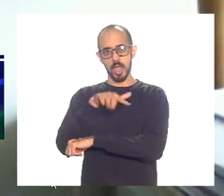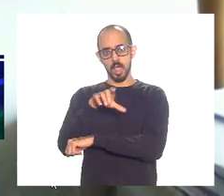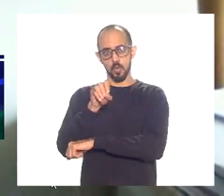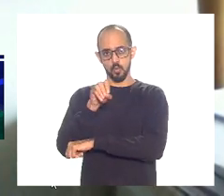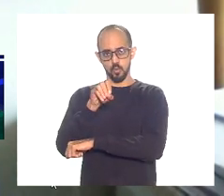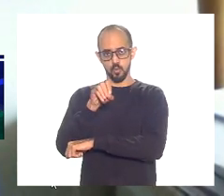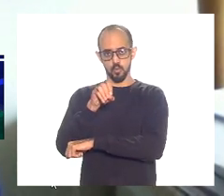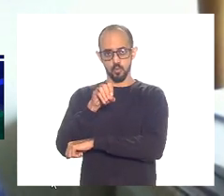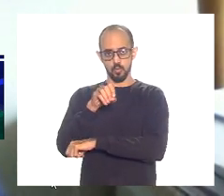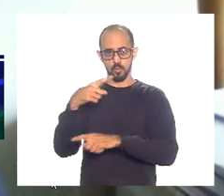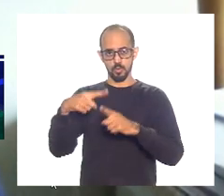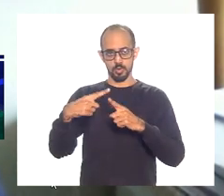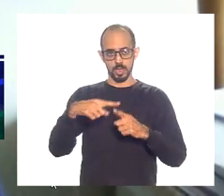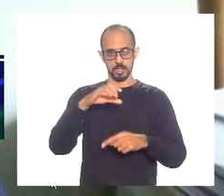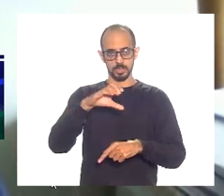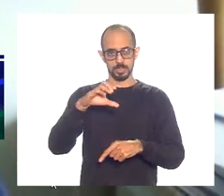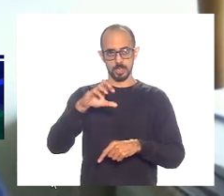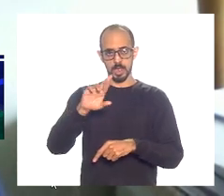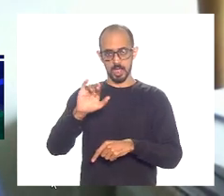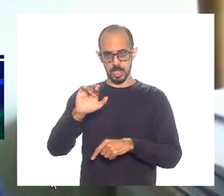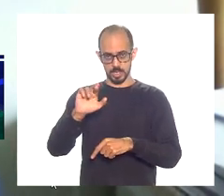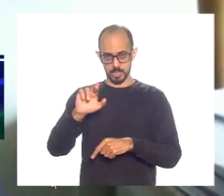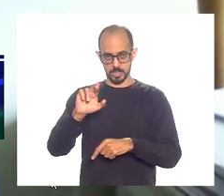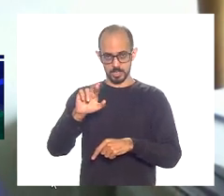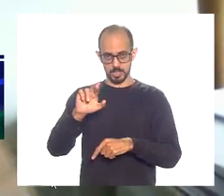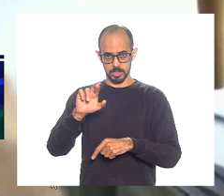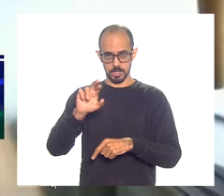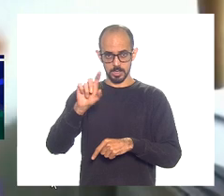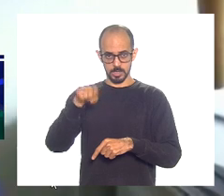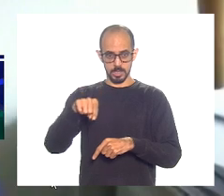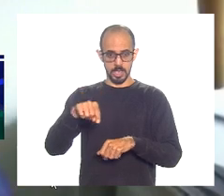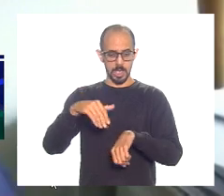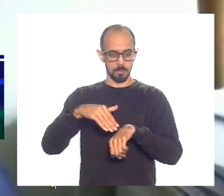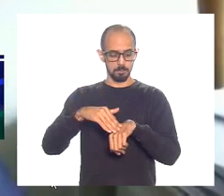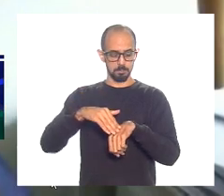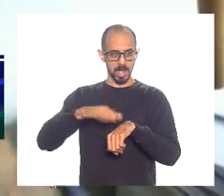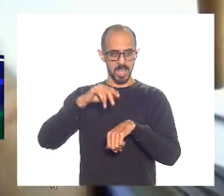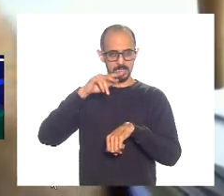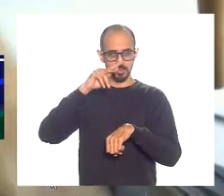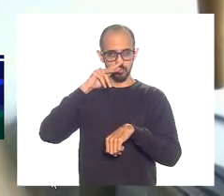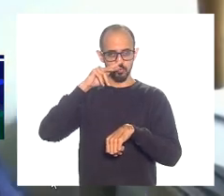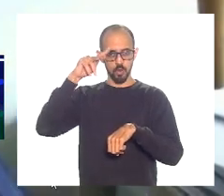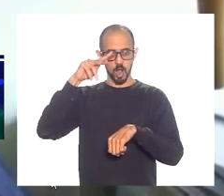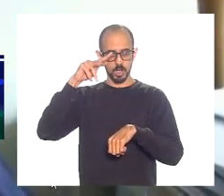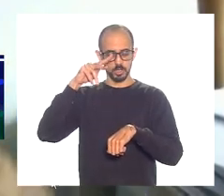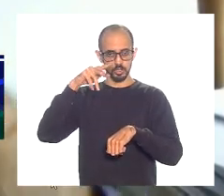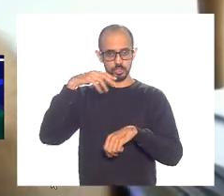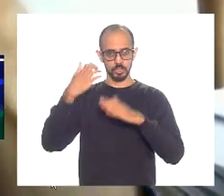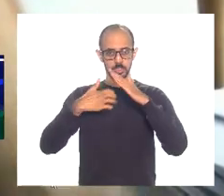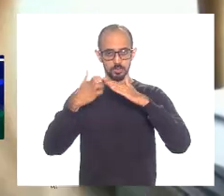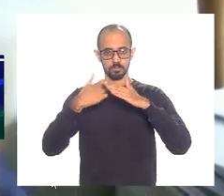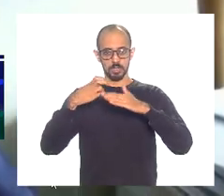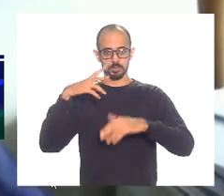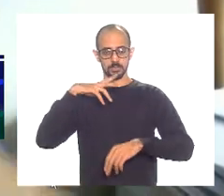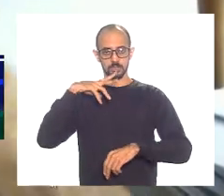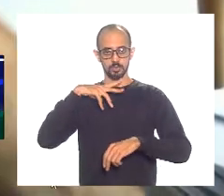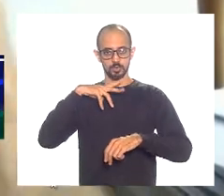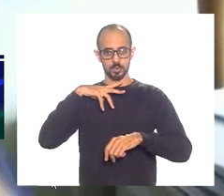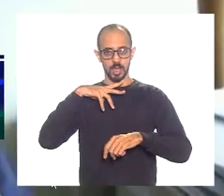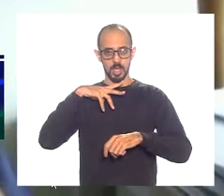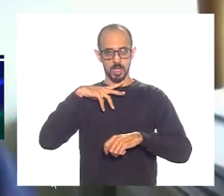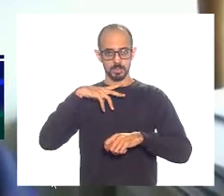a CCR, que é a mais agressiva empresa privada na área de concessões